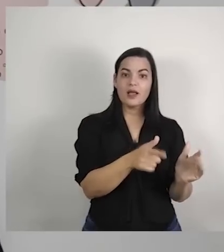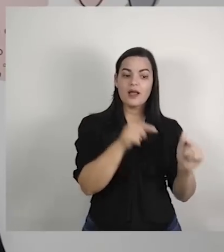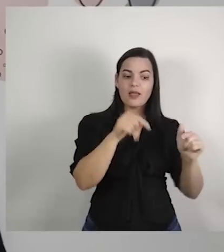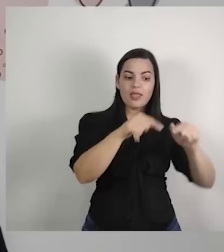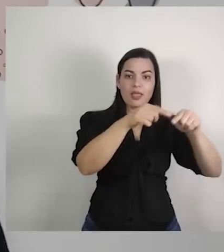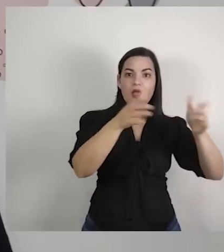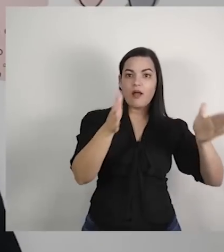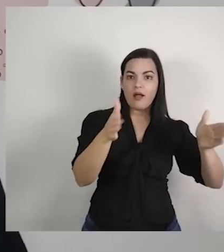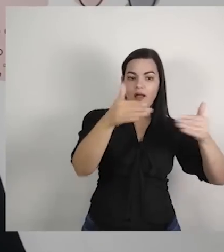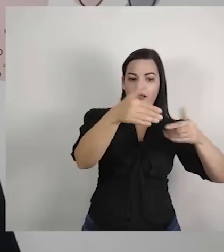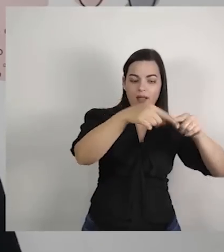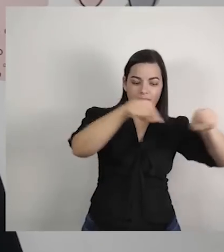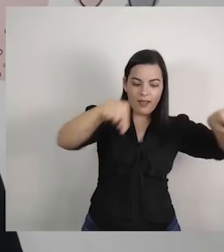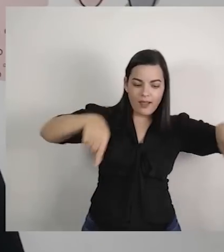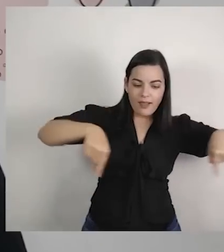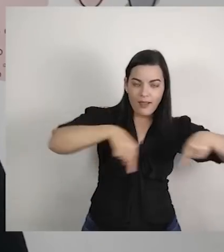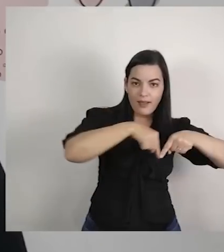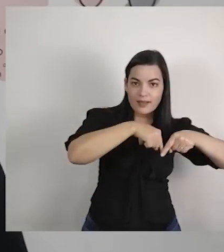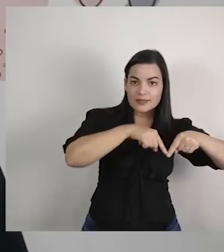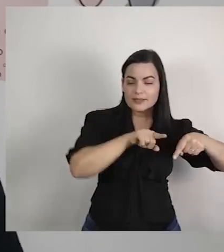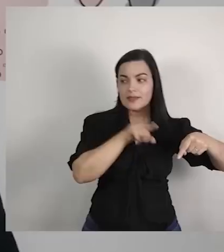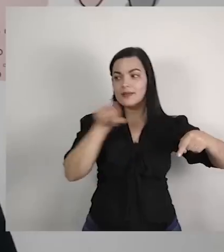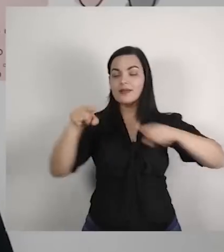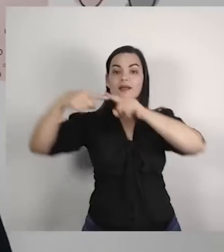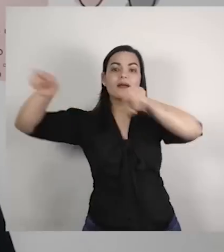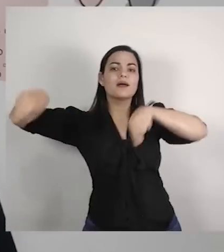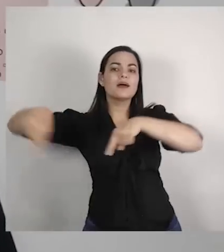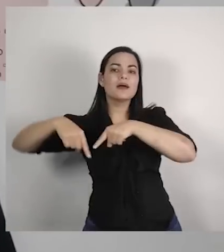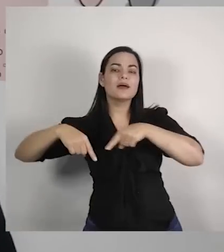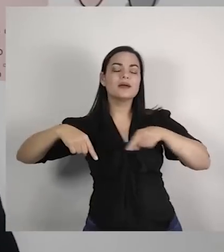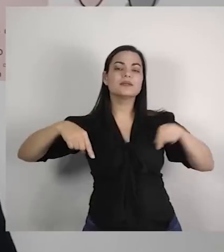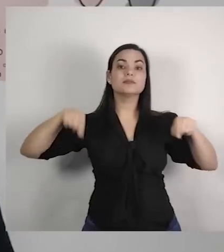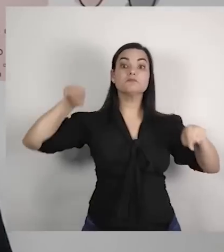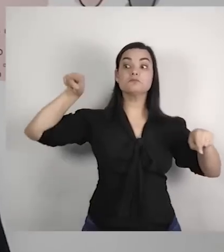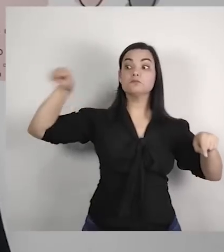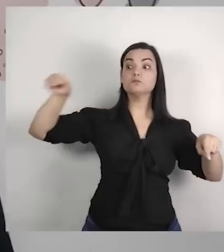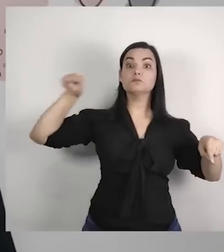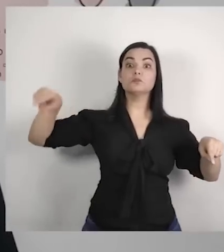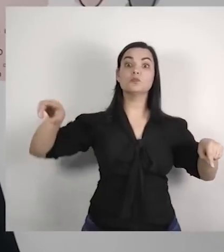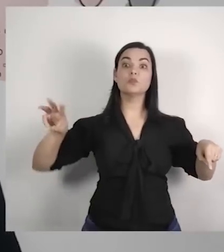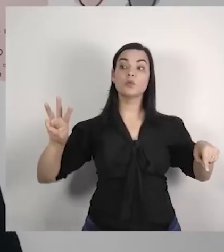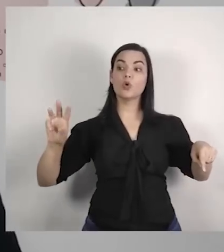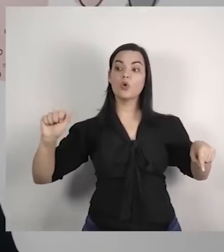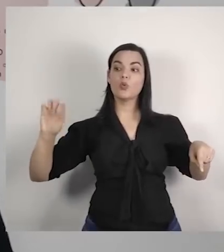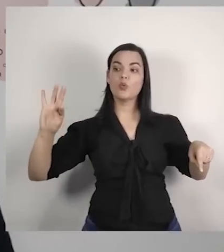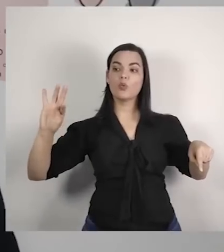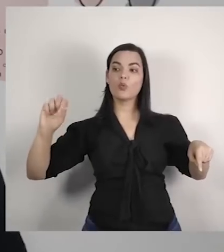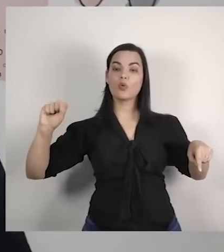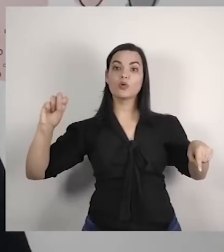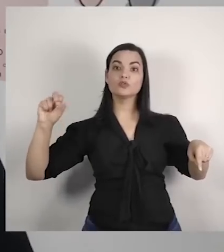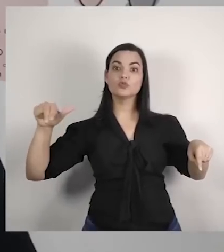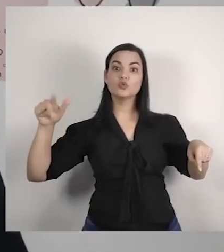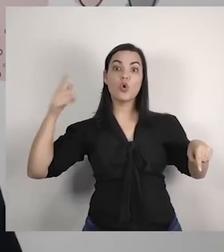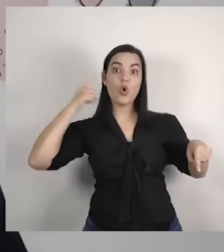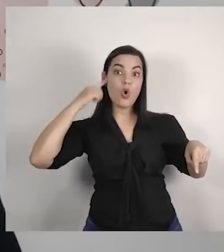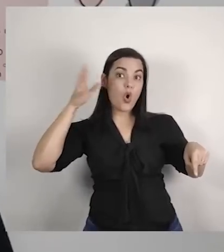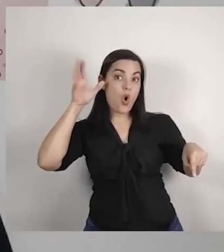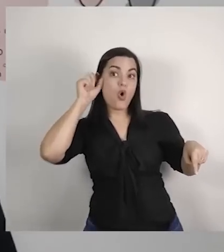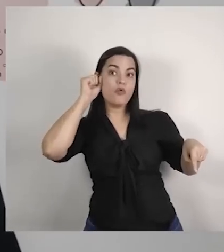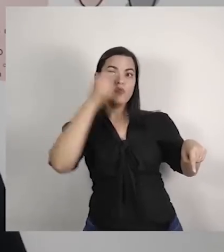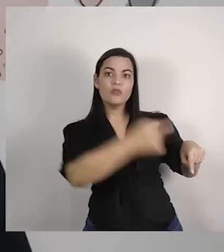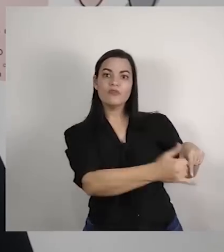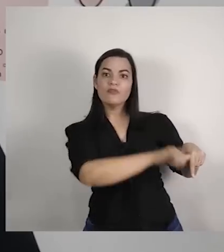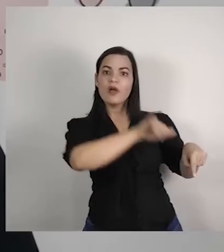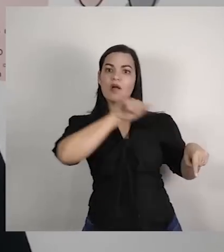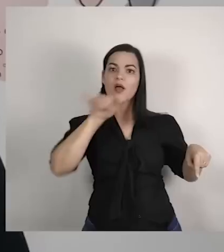e outro, Watson ouviu Bell dizendo: Senhor Watson, preciso do